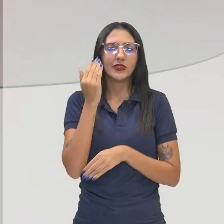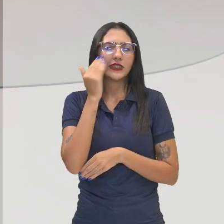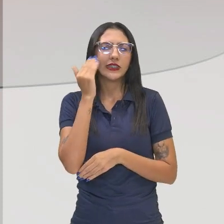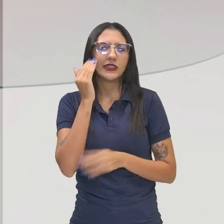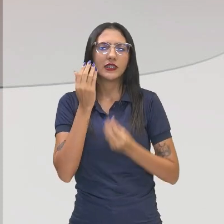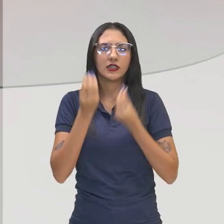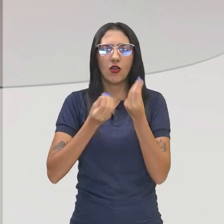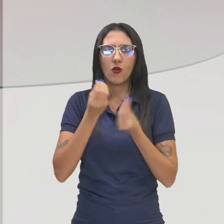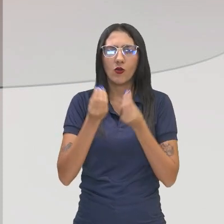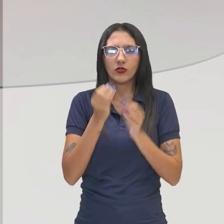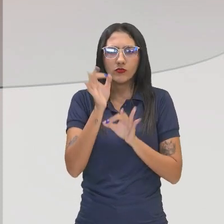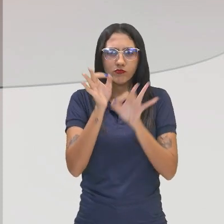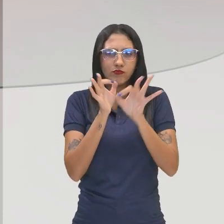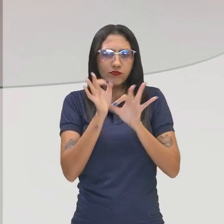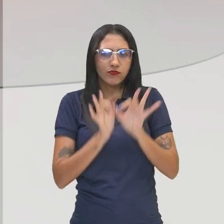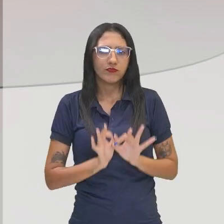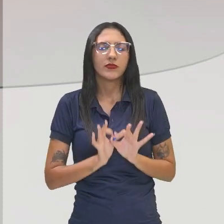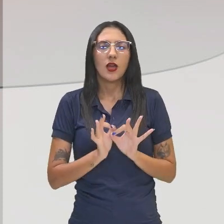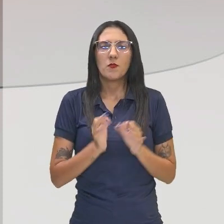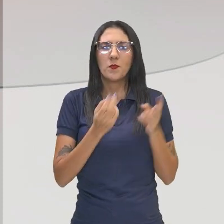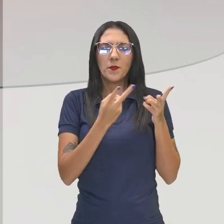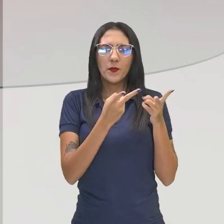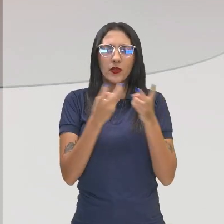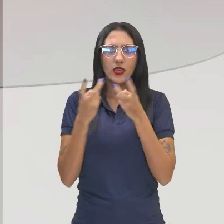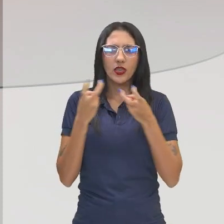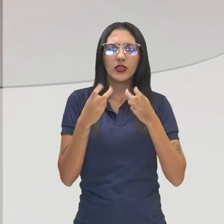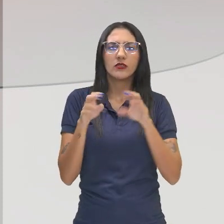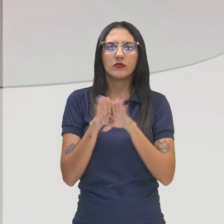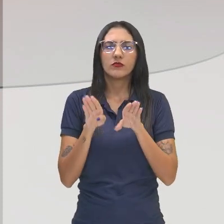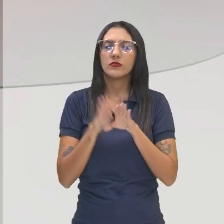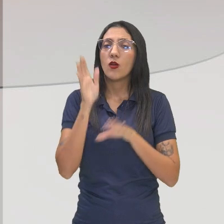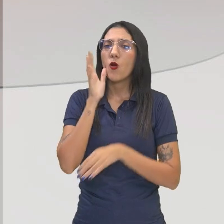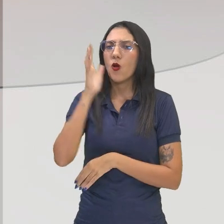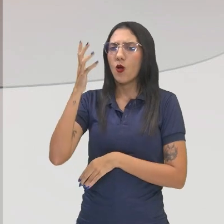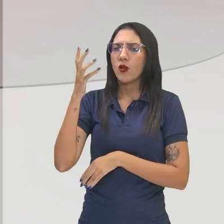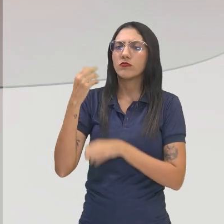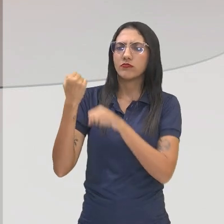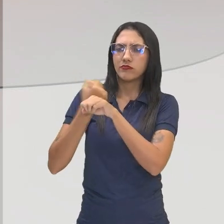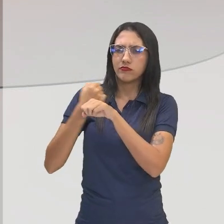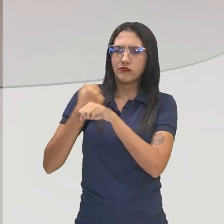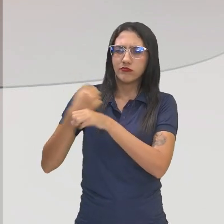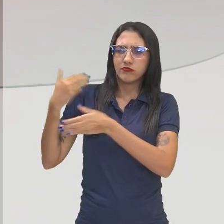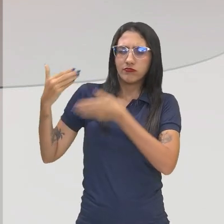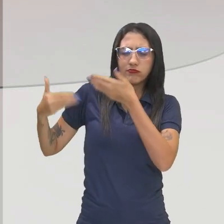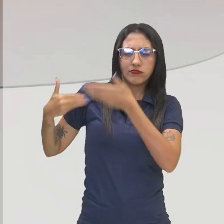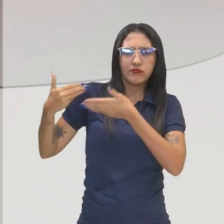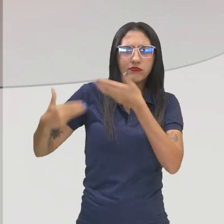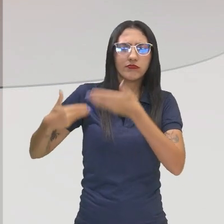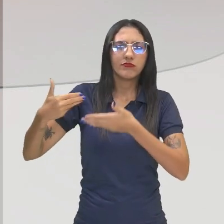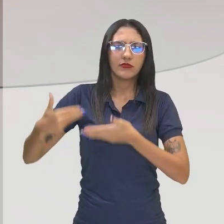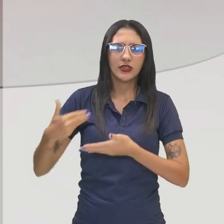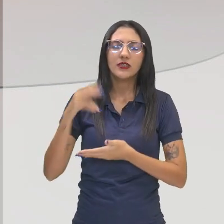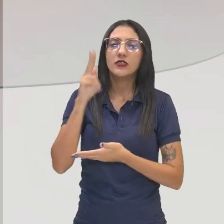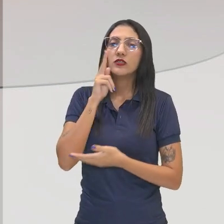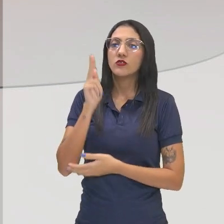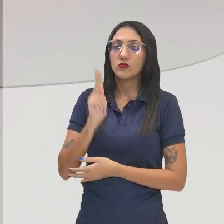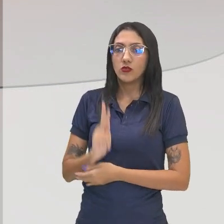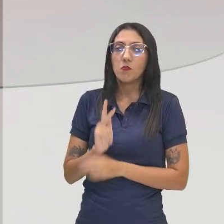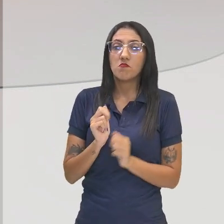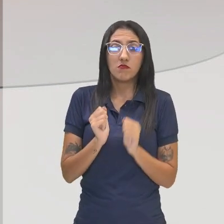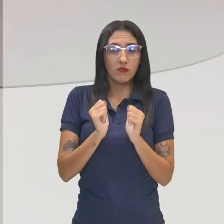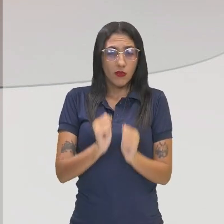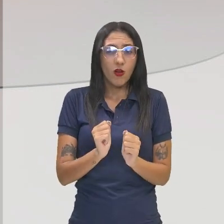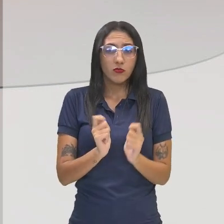Ao observar os eventos ao longo, né, dos períodos da história, você